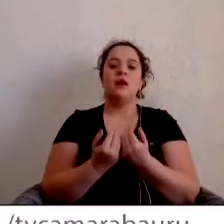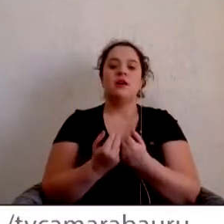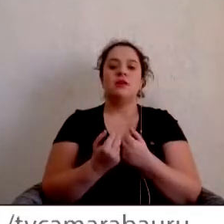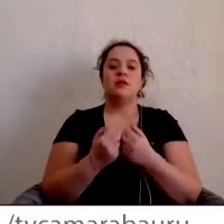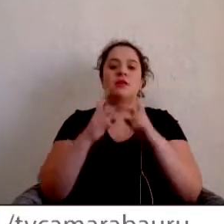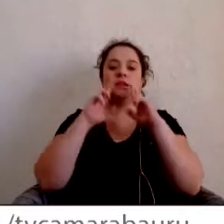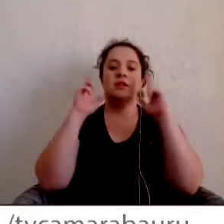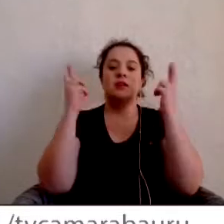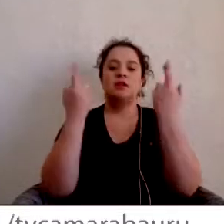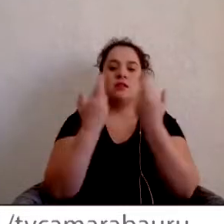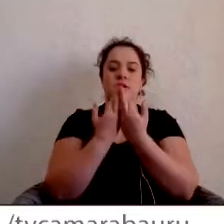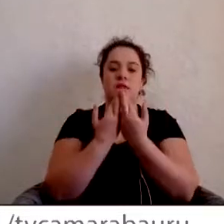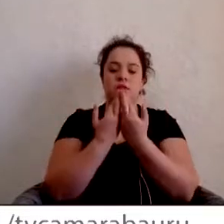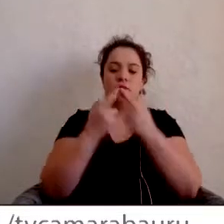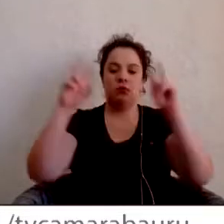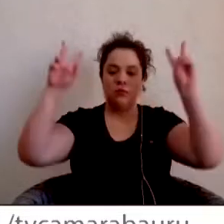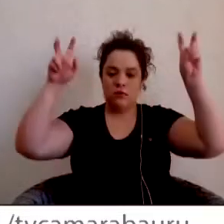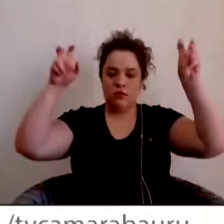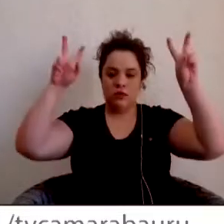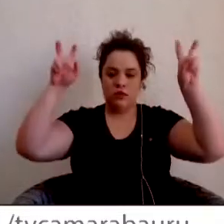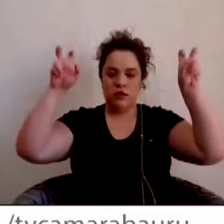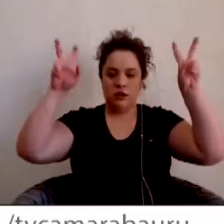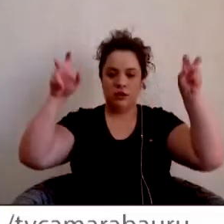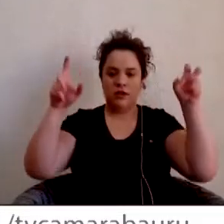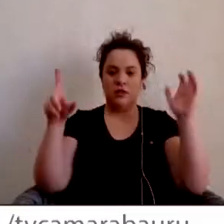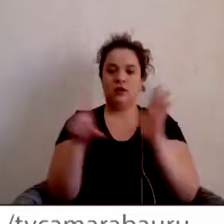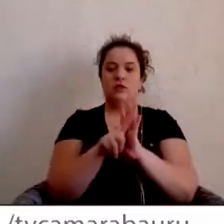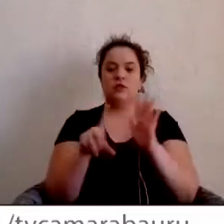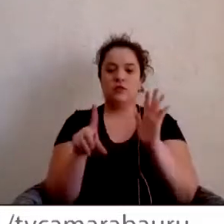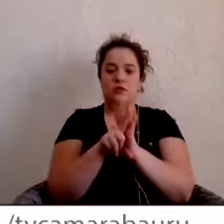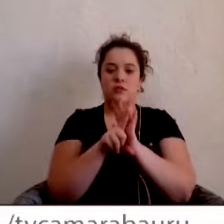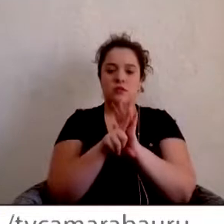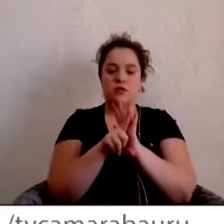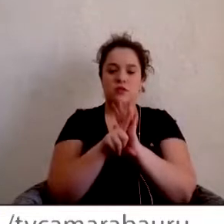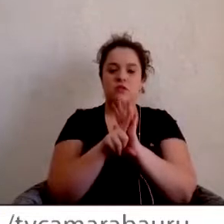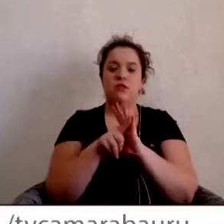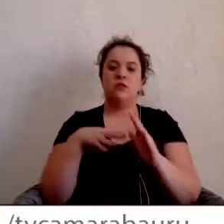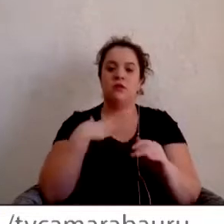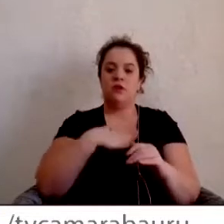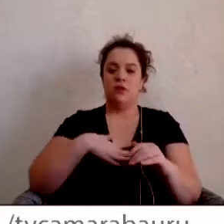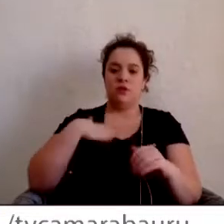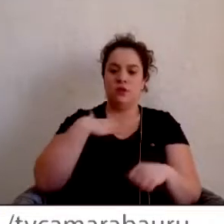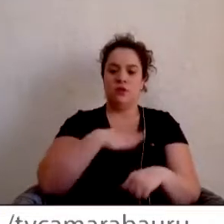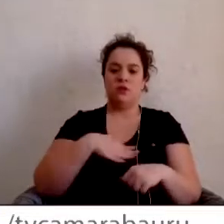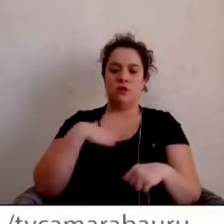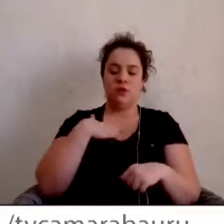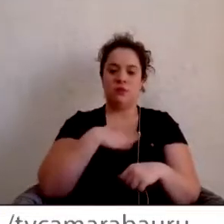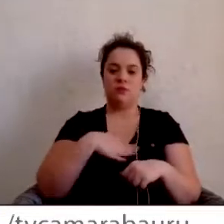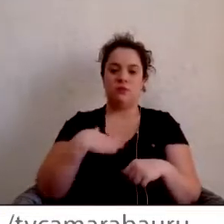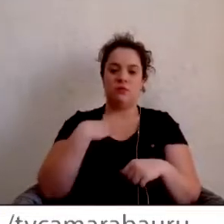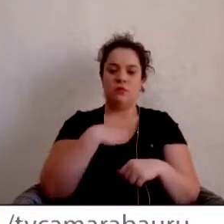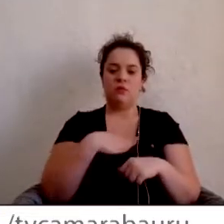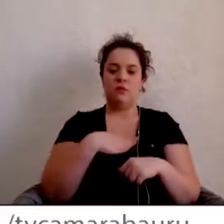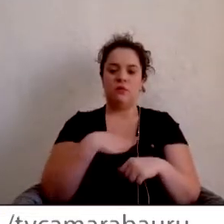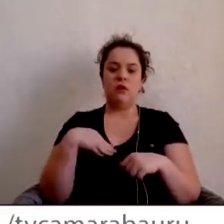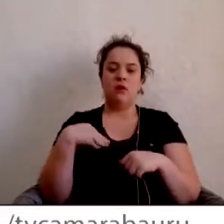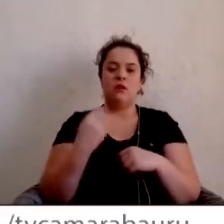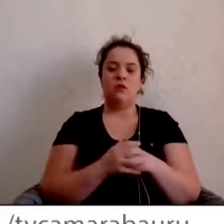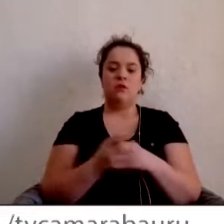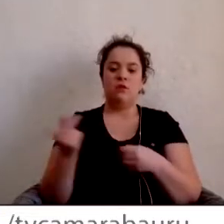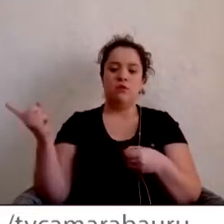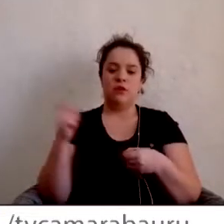como nós gostamos que seja. Que bom retornar às atividades